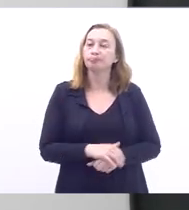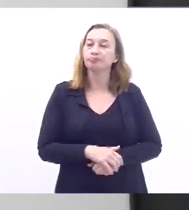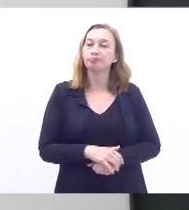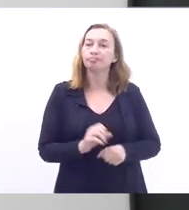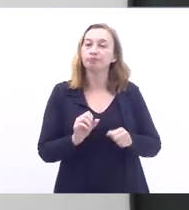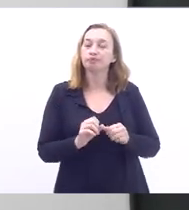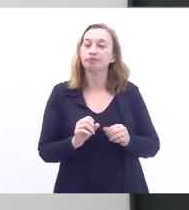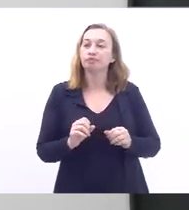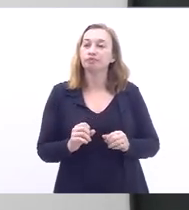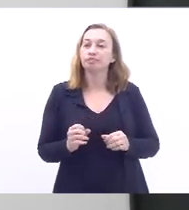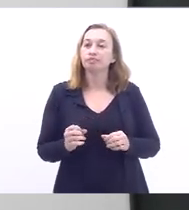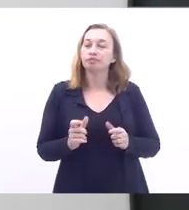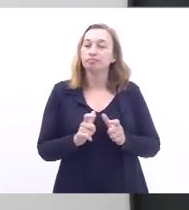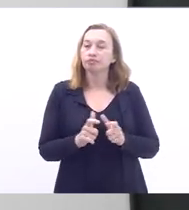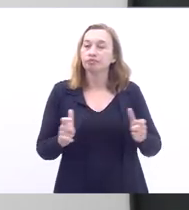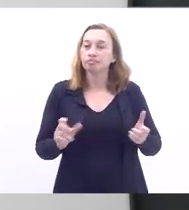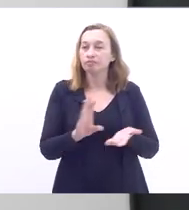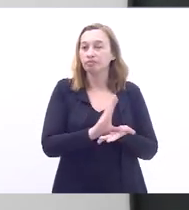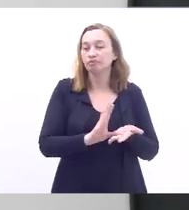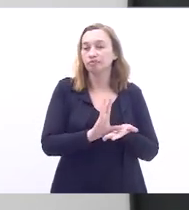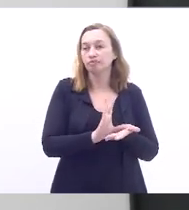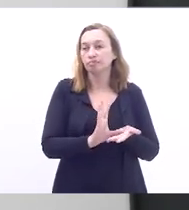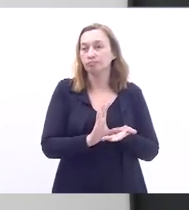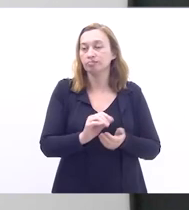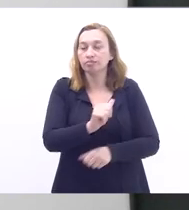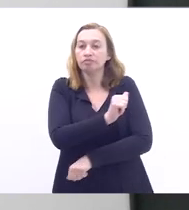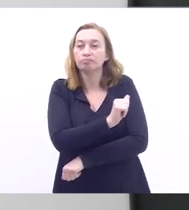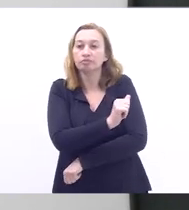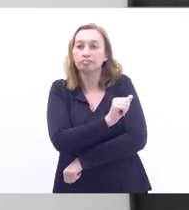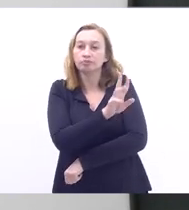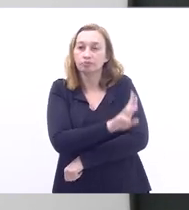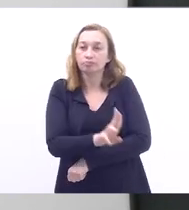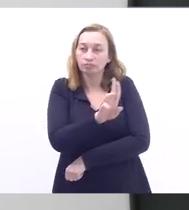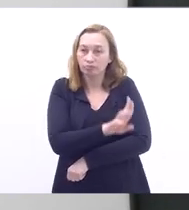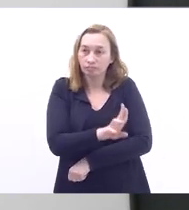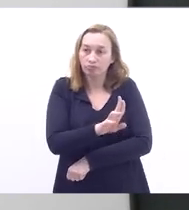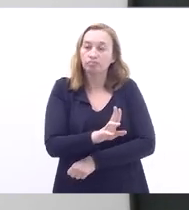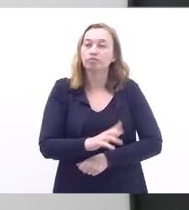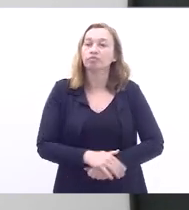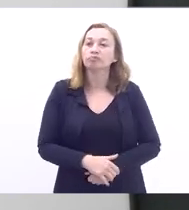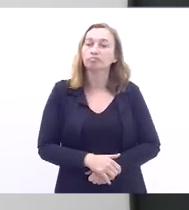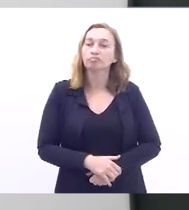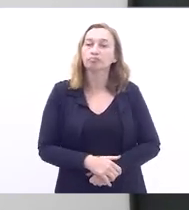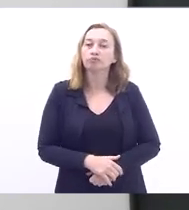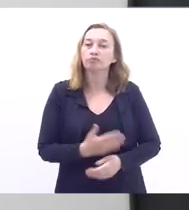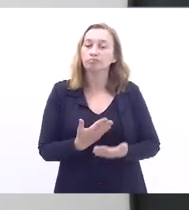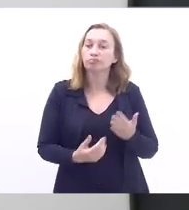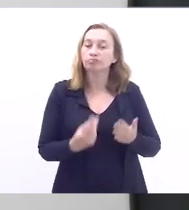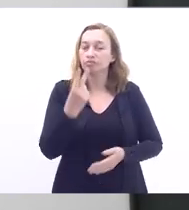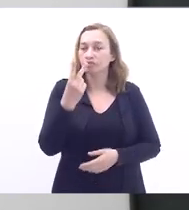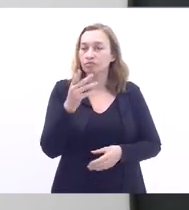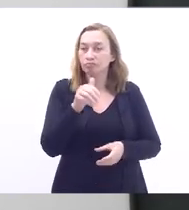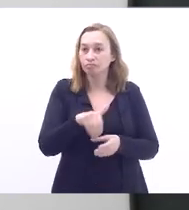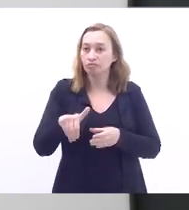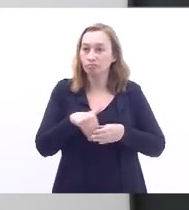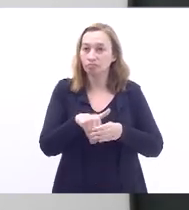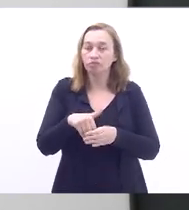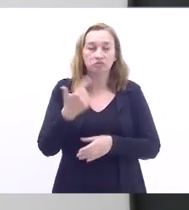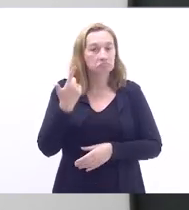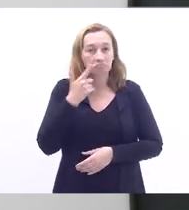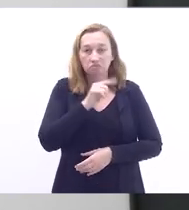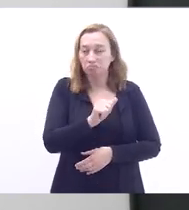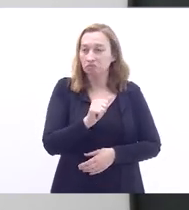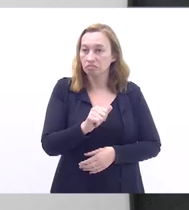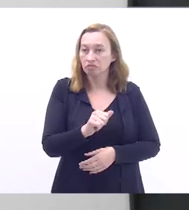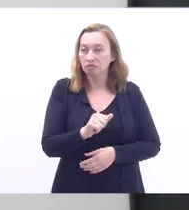uma democracia maior dentro do Conselho Universitário nos perdimos nesse caso por dois votos para o que não